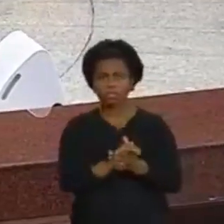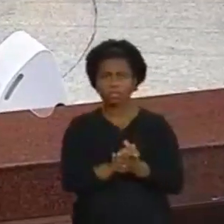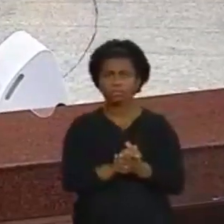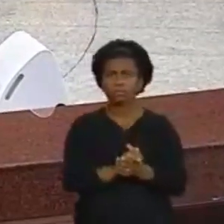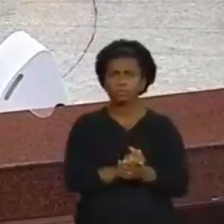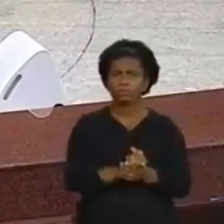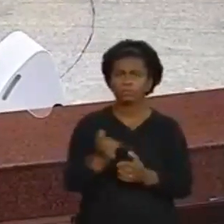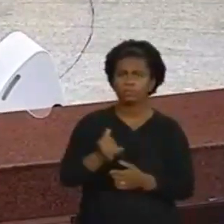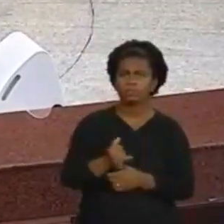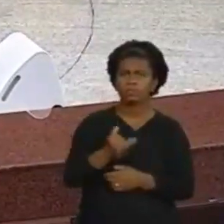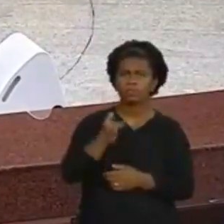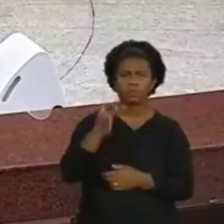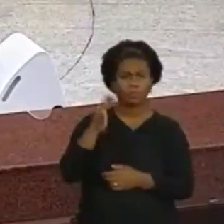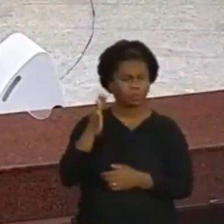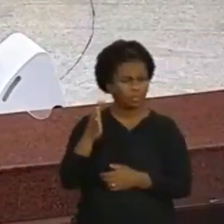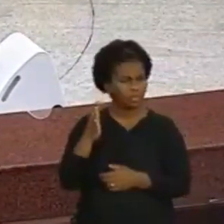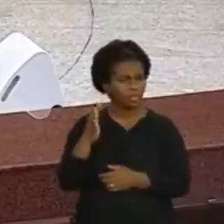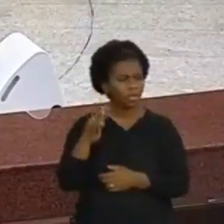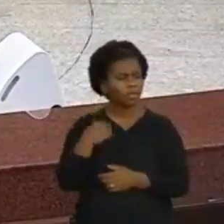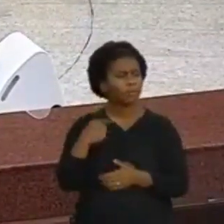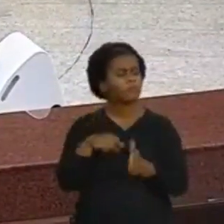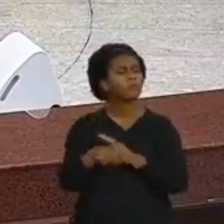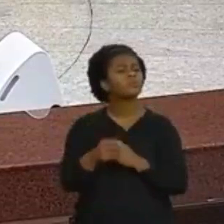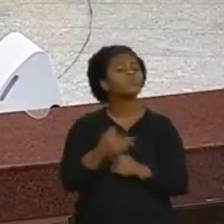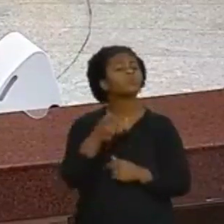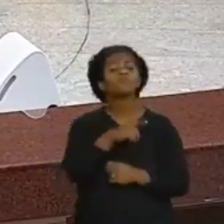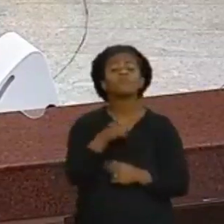vocês acordam de madrugada para buscar o Espírito Santo?